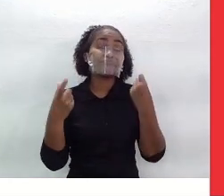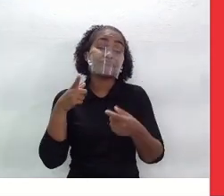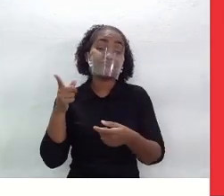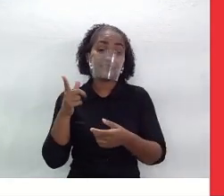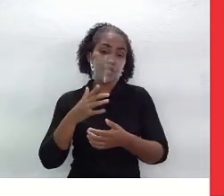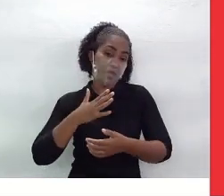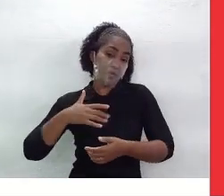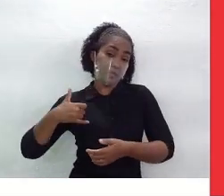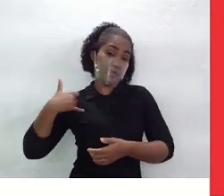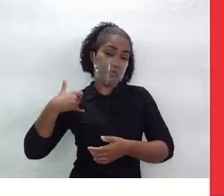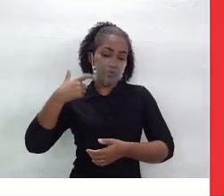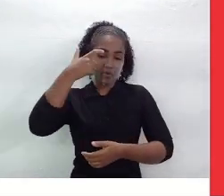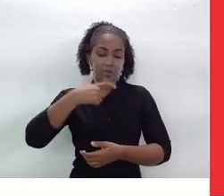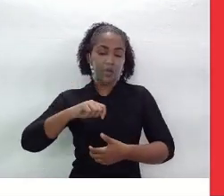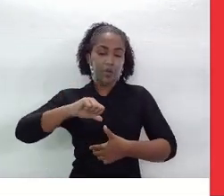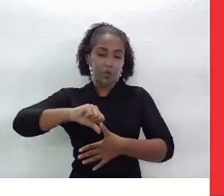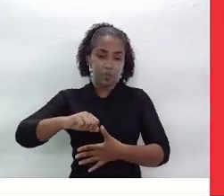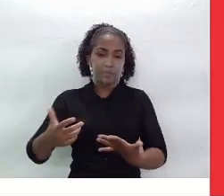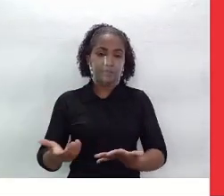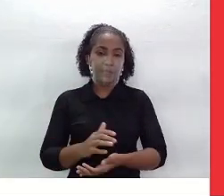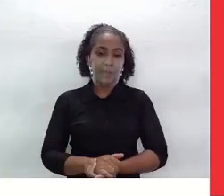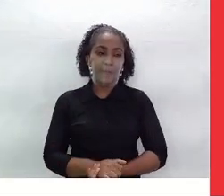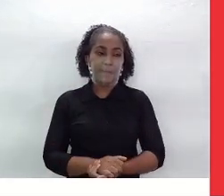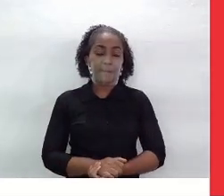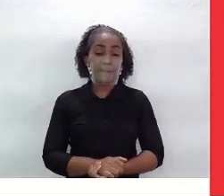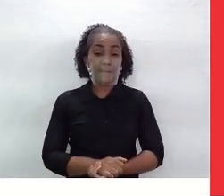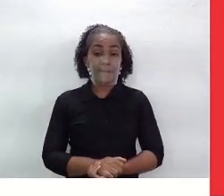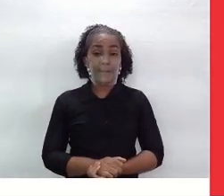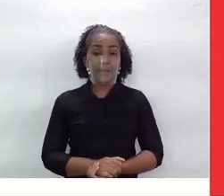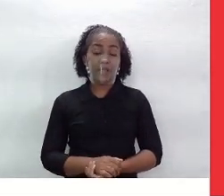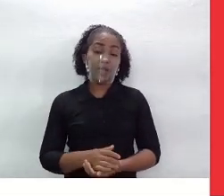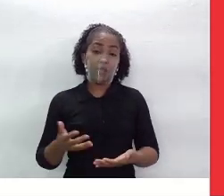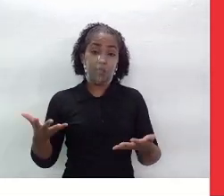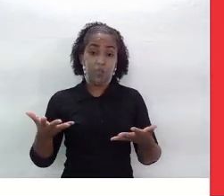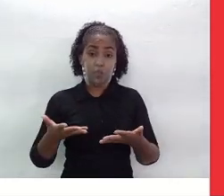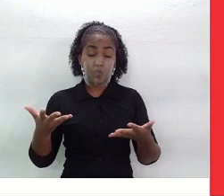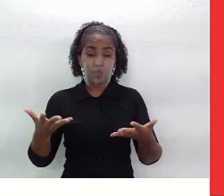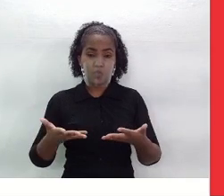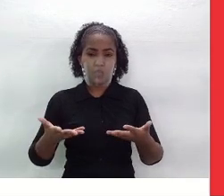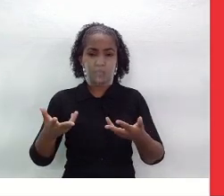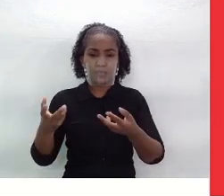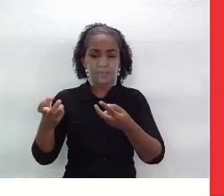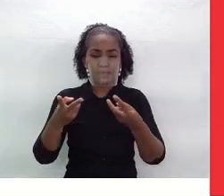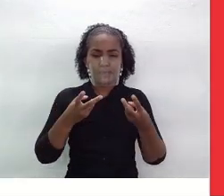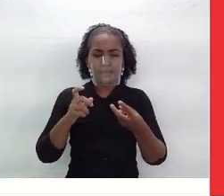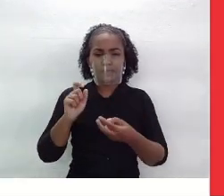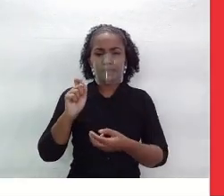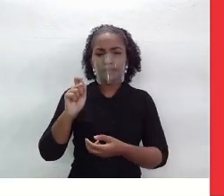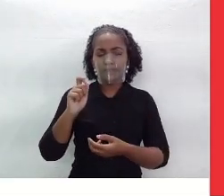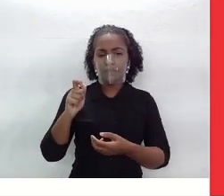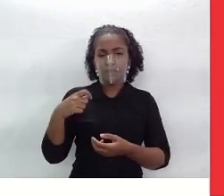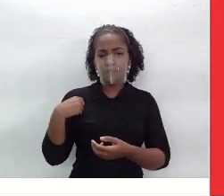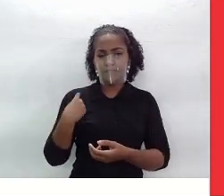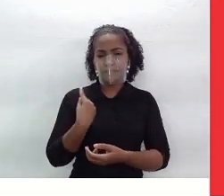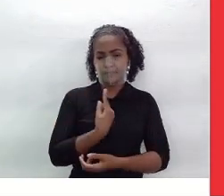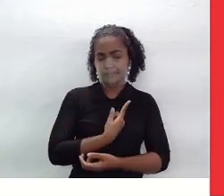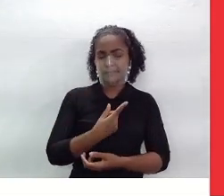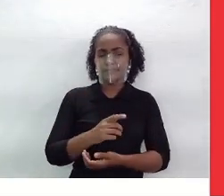prefiro a nossa América do Sul. Então, nos dias atuais, nós temos os